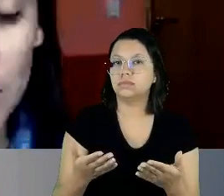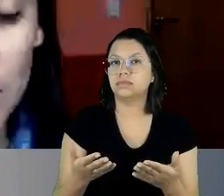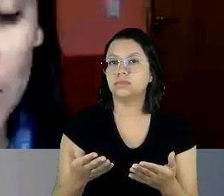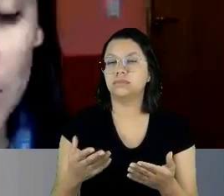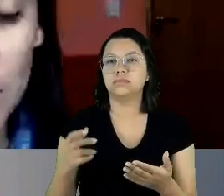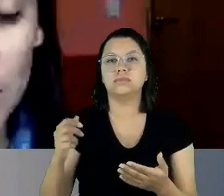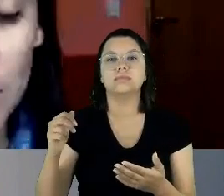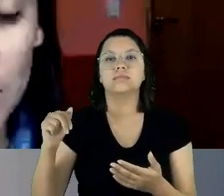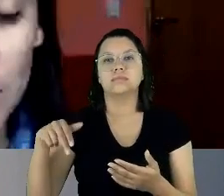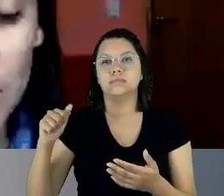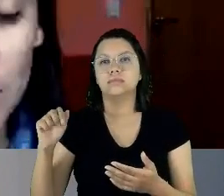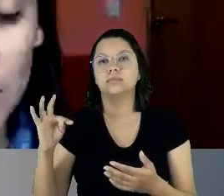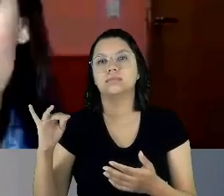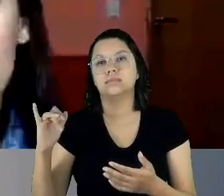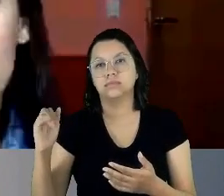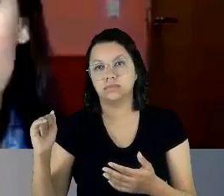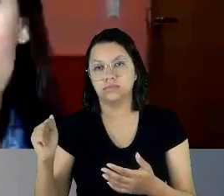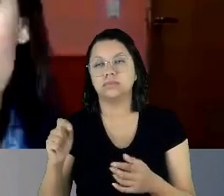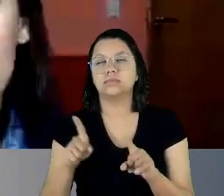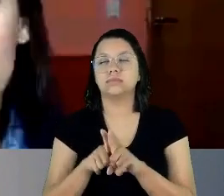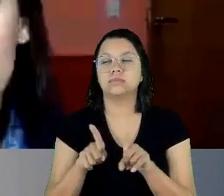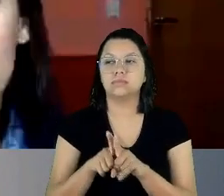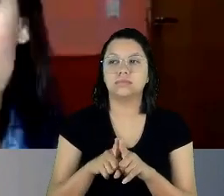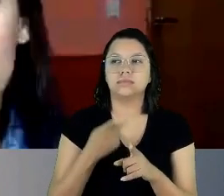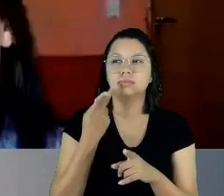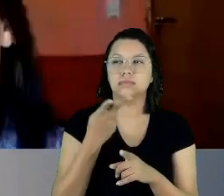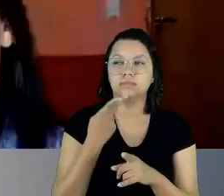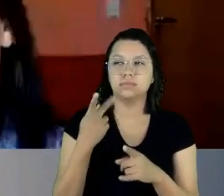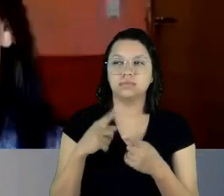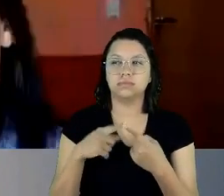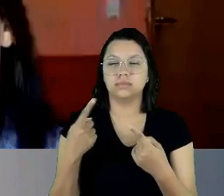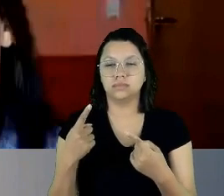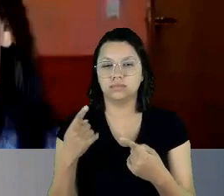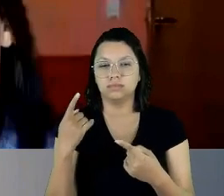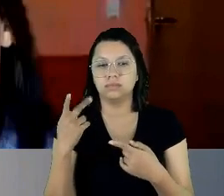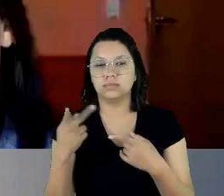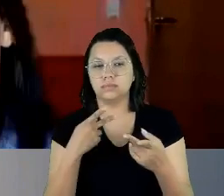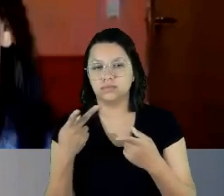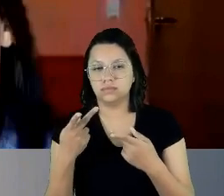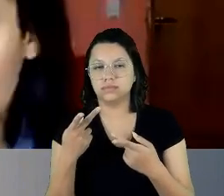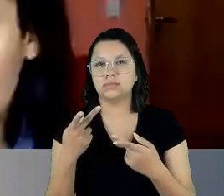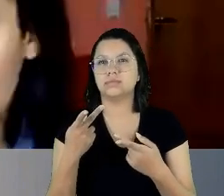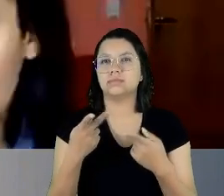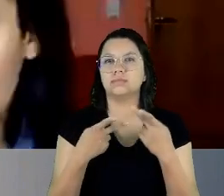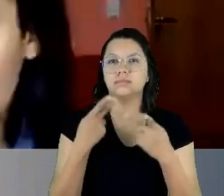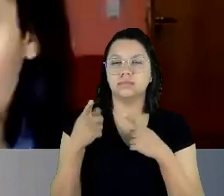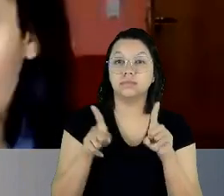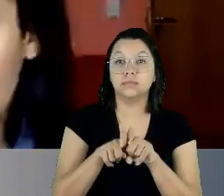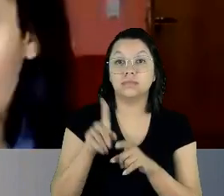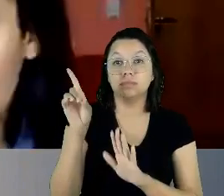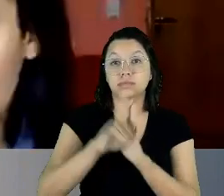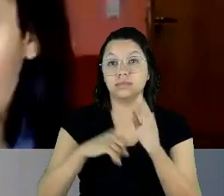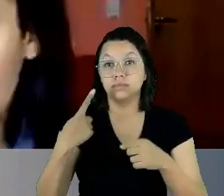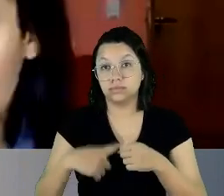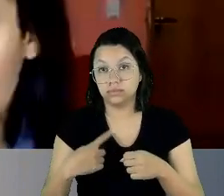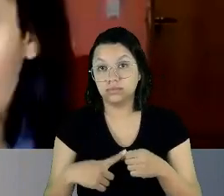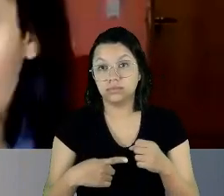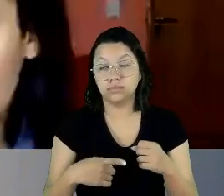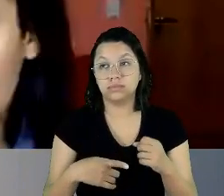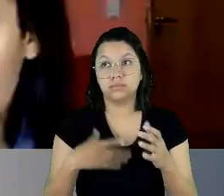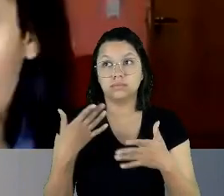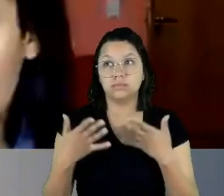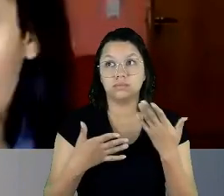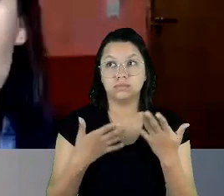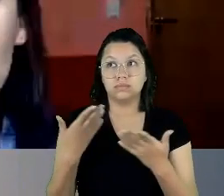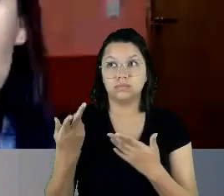também, Natália também, na fala, mas a gente está falando também do direito à cidade, né, quando a